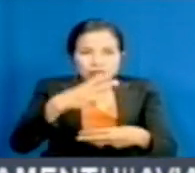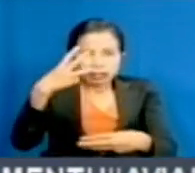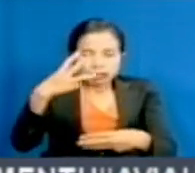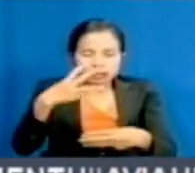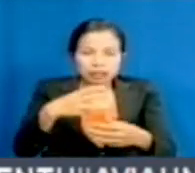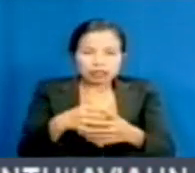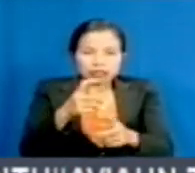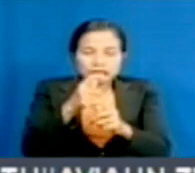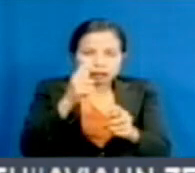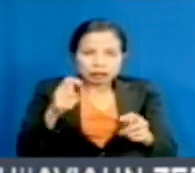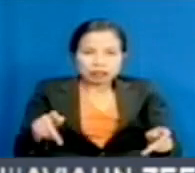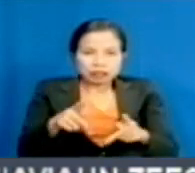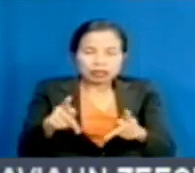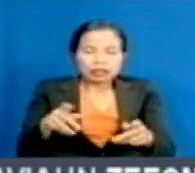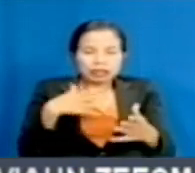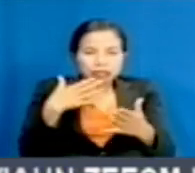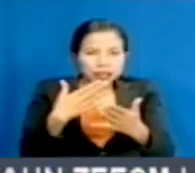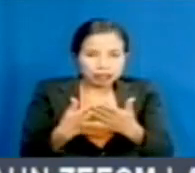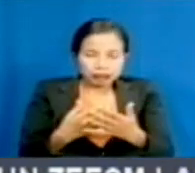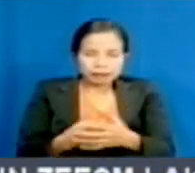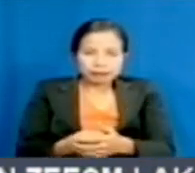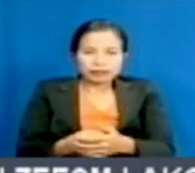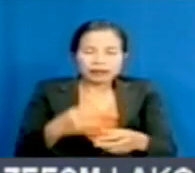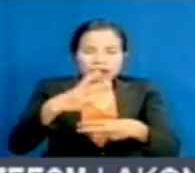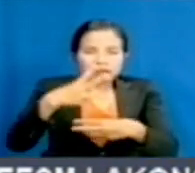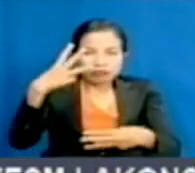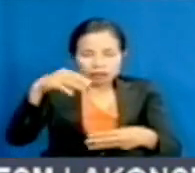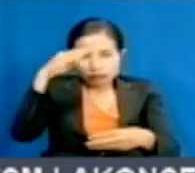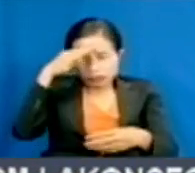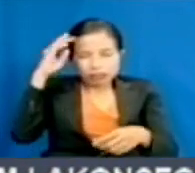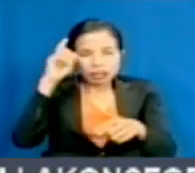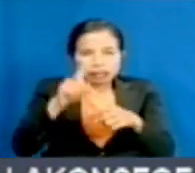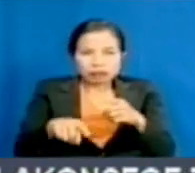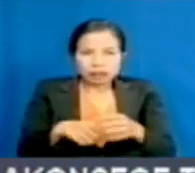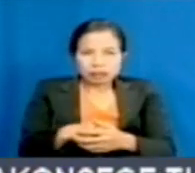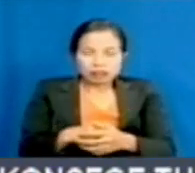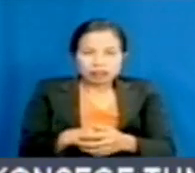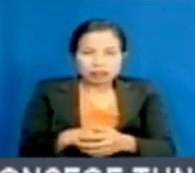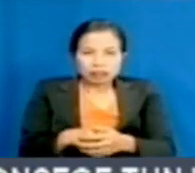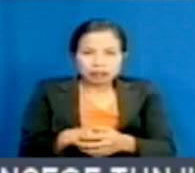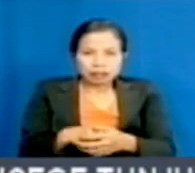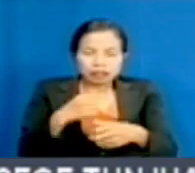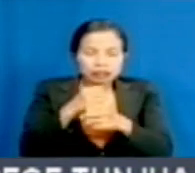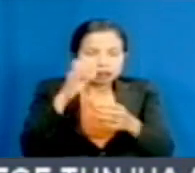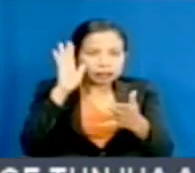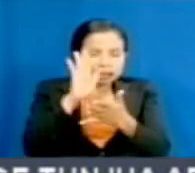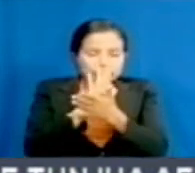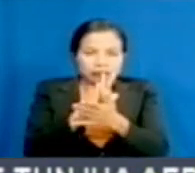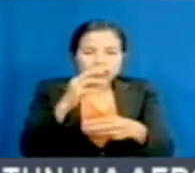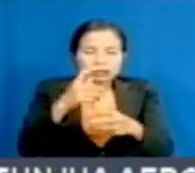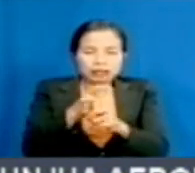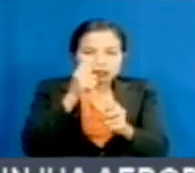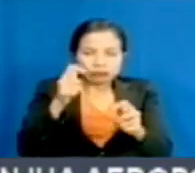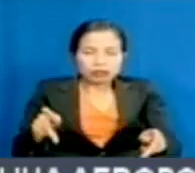transporte publik ne kareta ting kun santing dia. E vidro metan mos la bele saiba transporte publik. E transporte publik ne